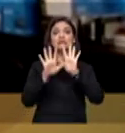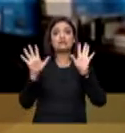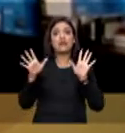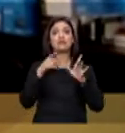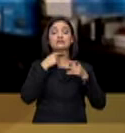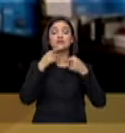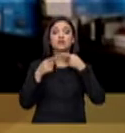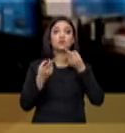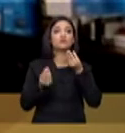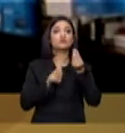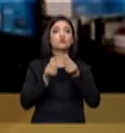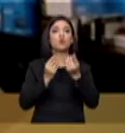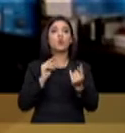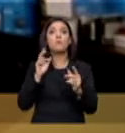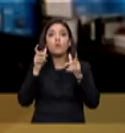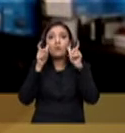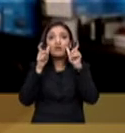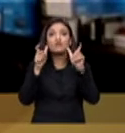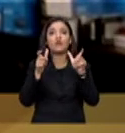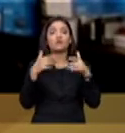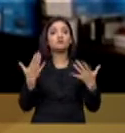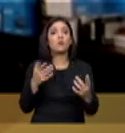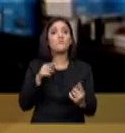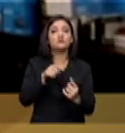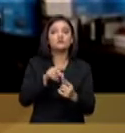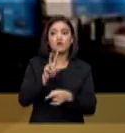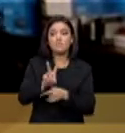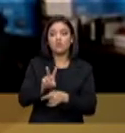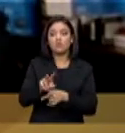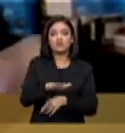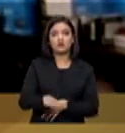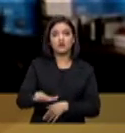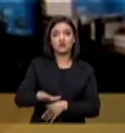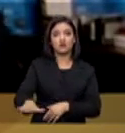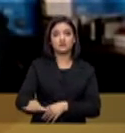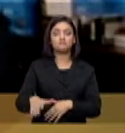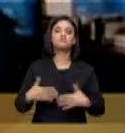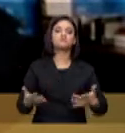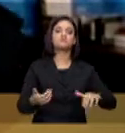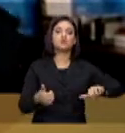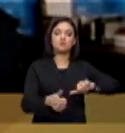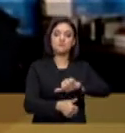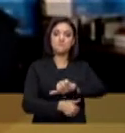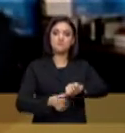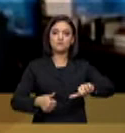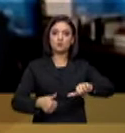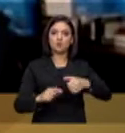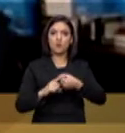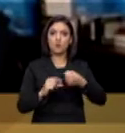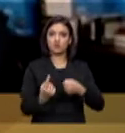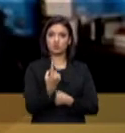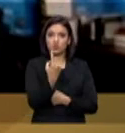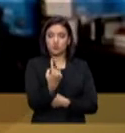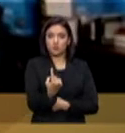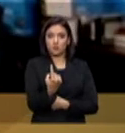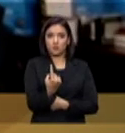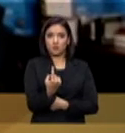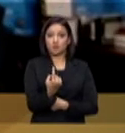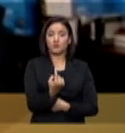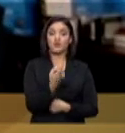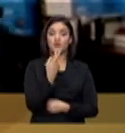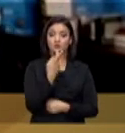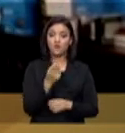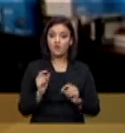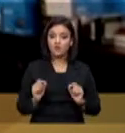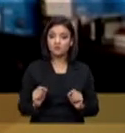o interesse, o seu interesse na proteção à criança, ela altera o artigo 1º, que é o que define a própria lei, para